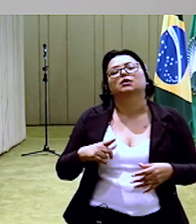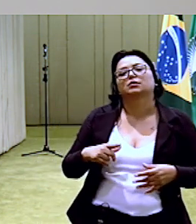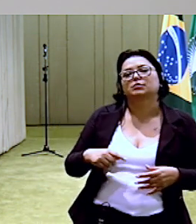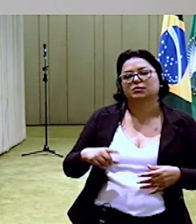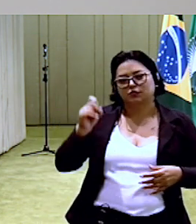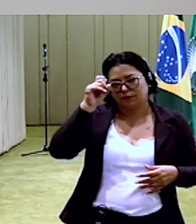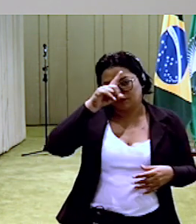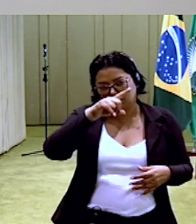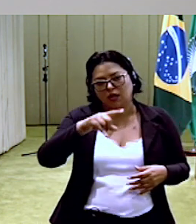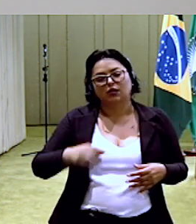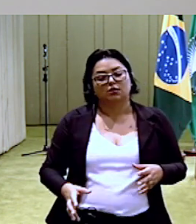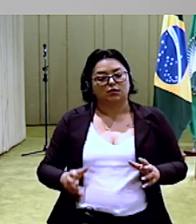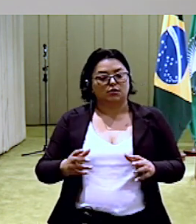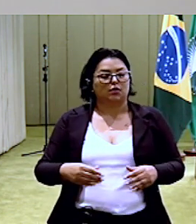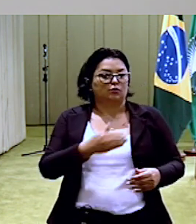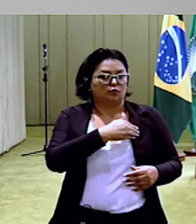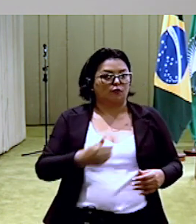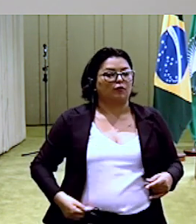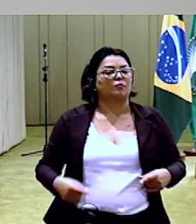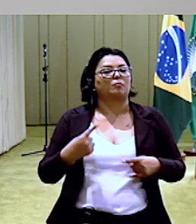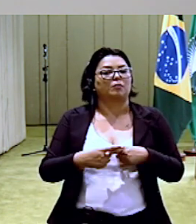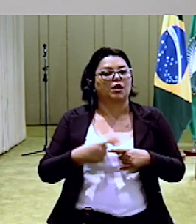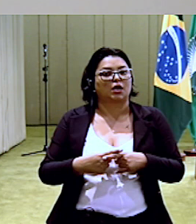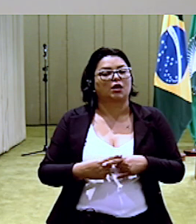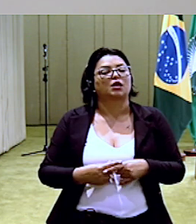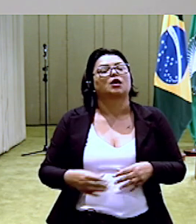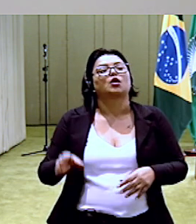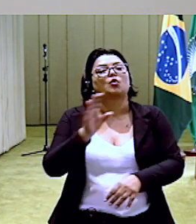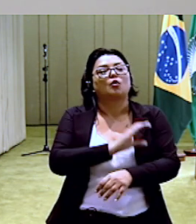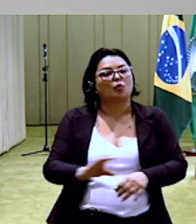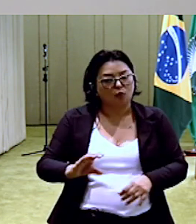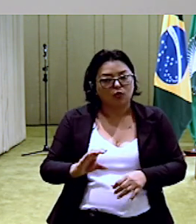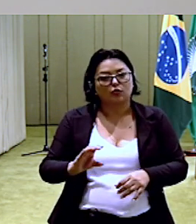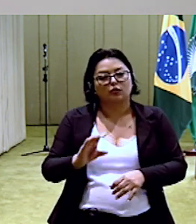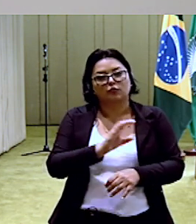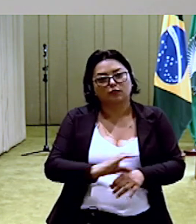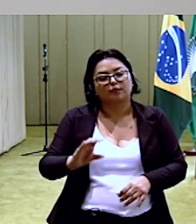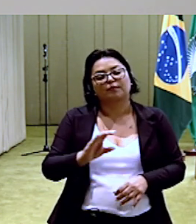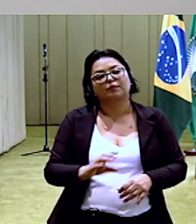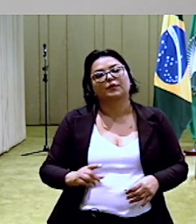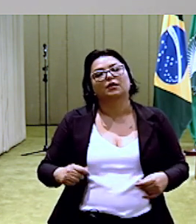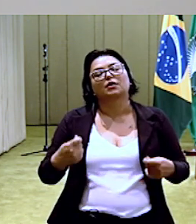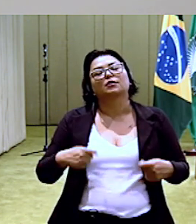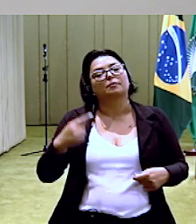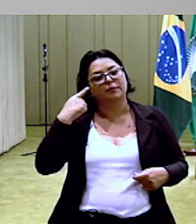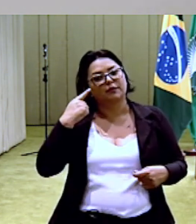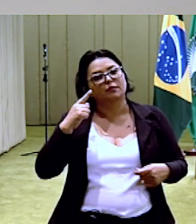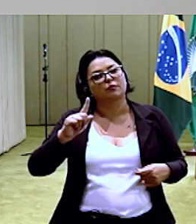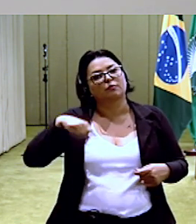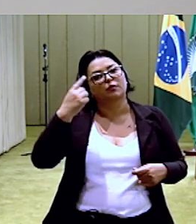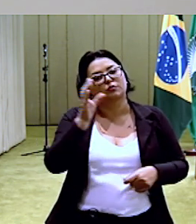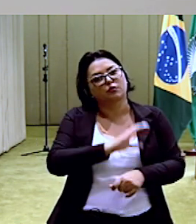fazer nossos concursos, mas a gente já anunciou que no próximo rodada de concurso nós teremos cotas específicas, sobretudo para